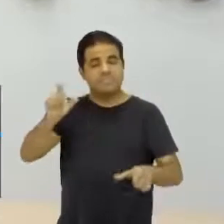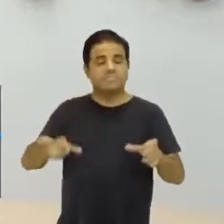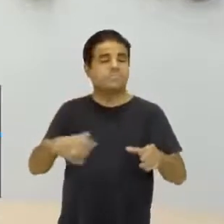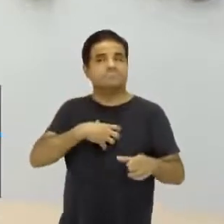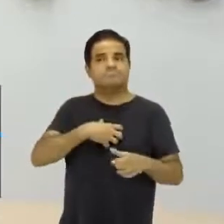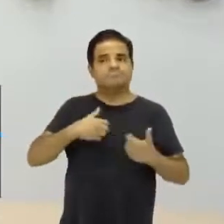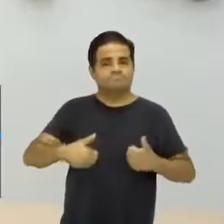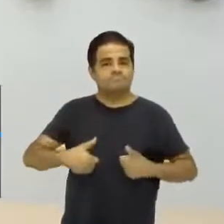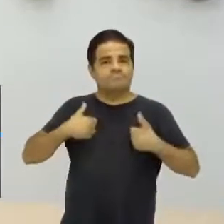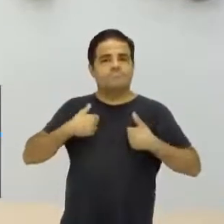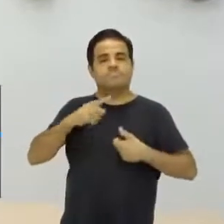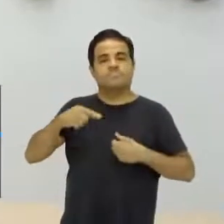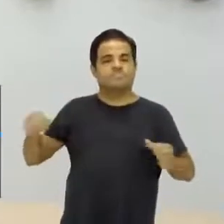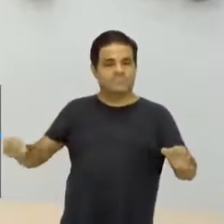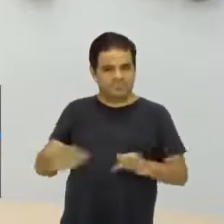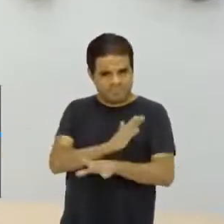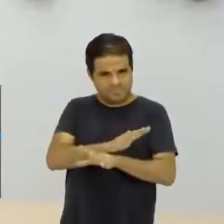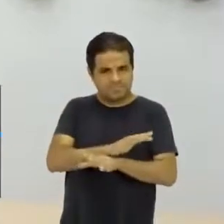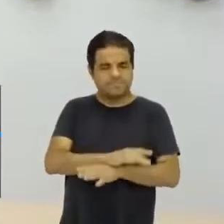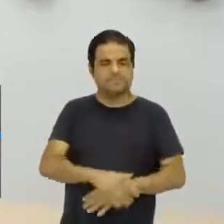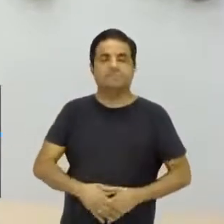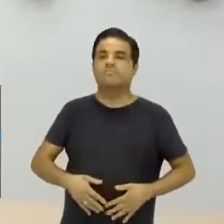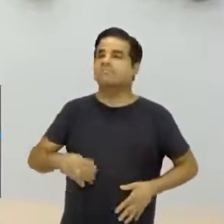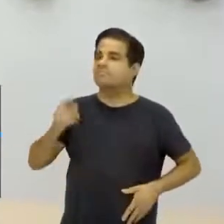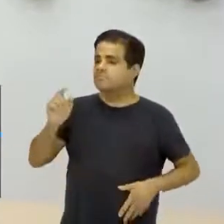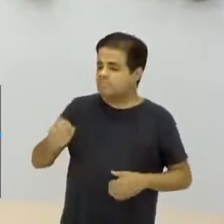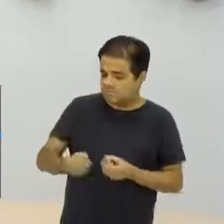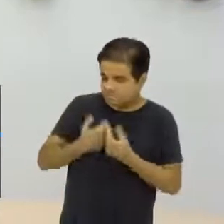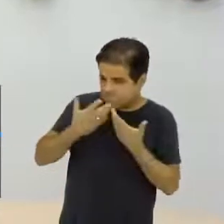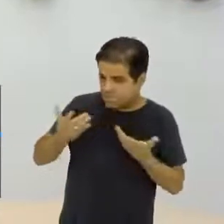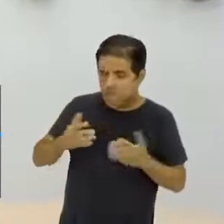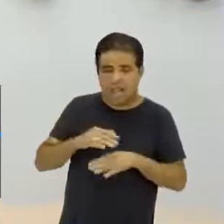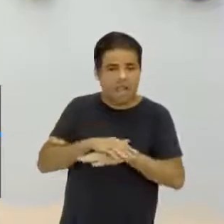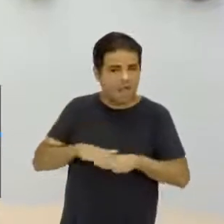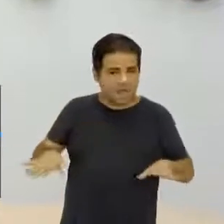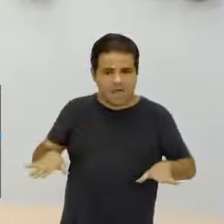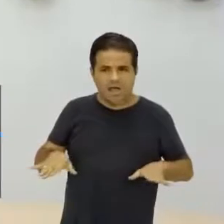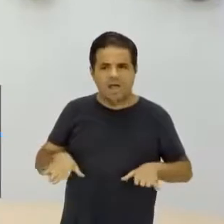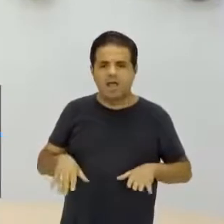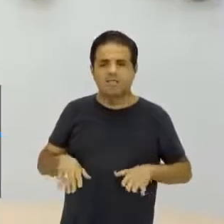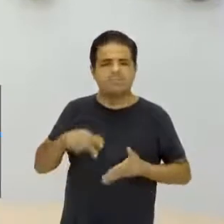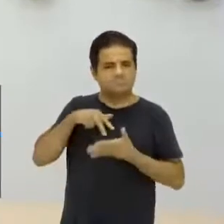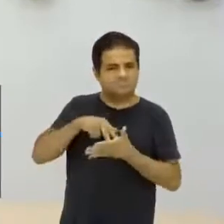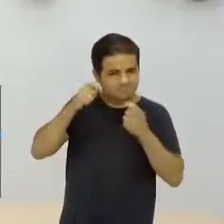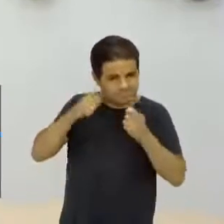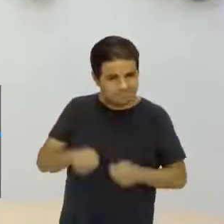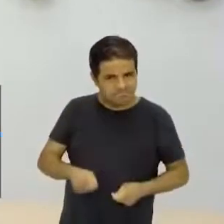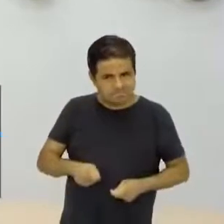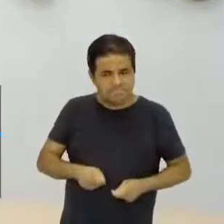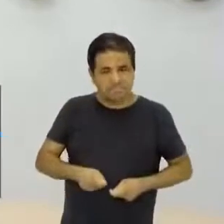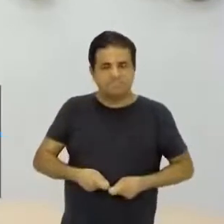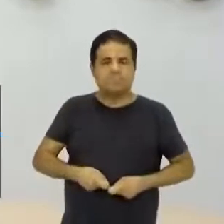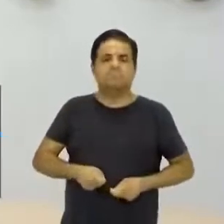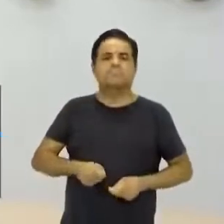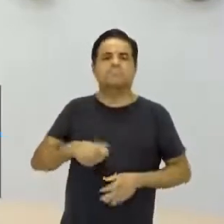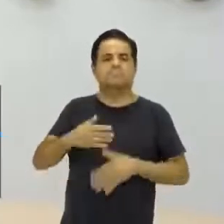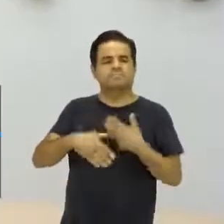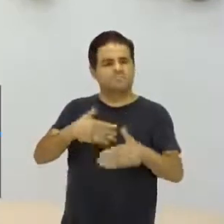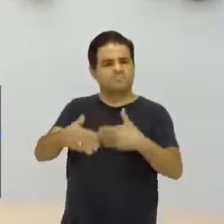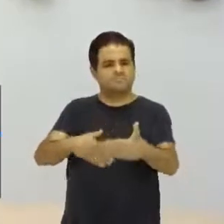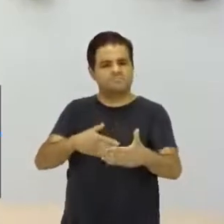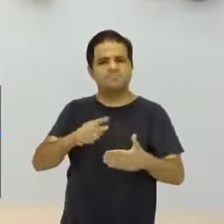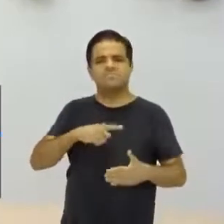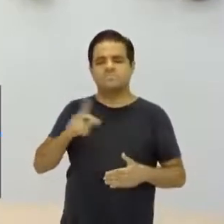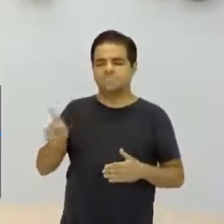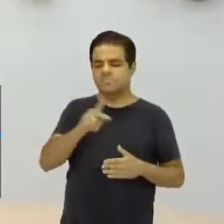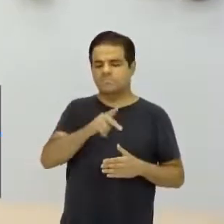momento. Só que quando acaba, né, quando esse milagre econômico ele não se sustenta, a consequência